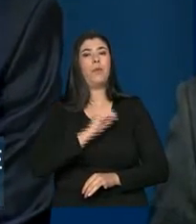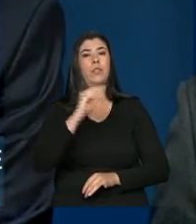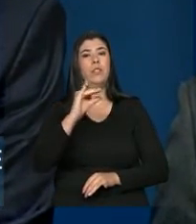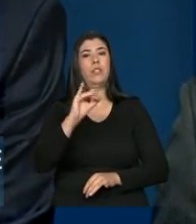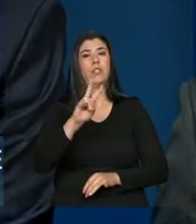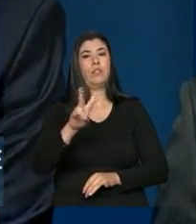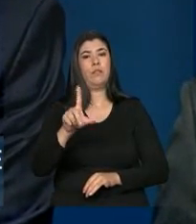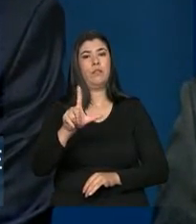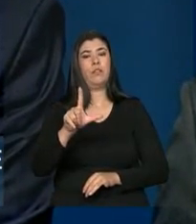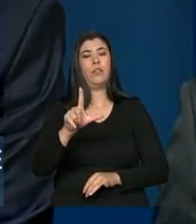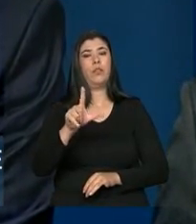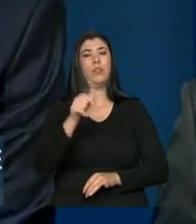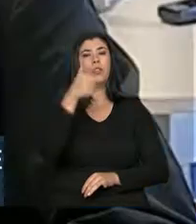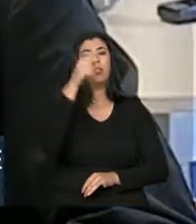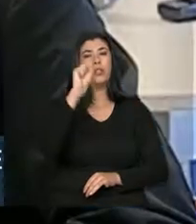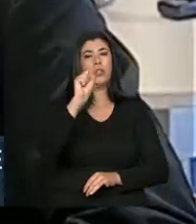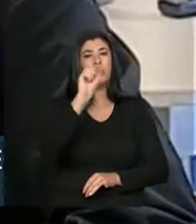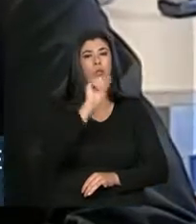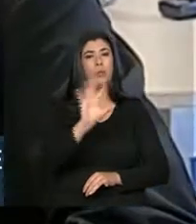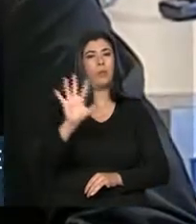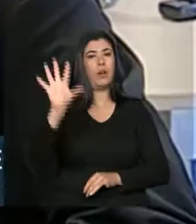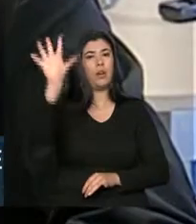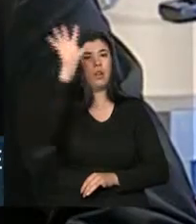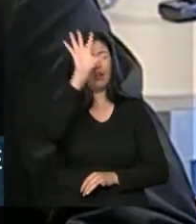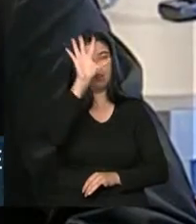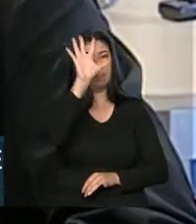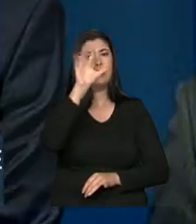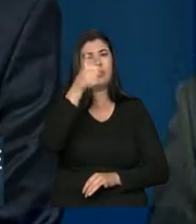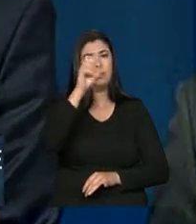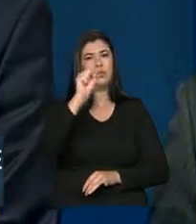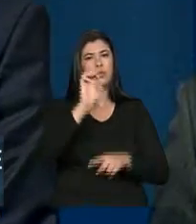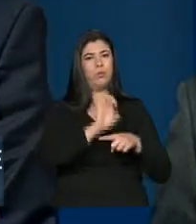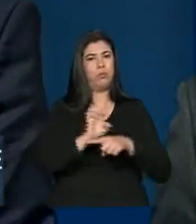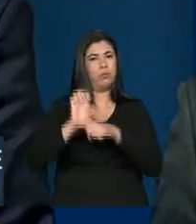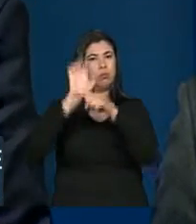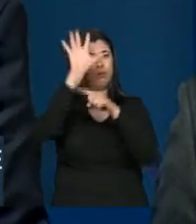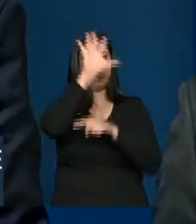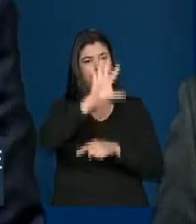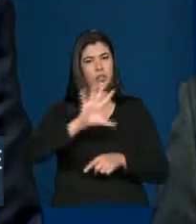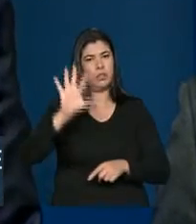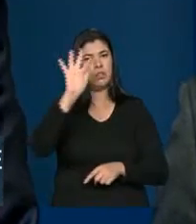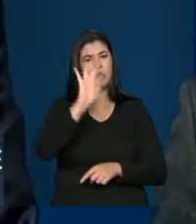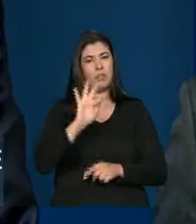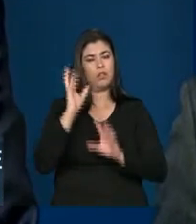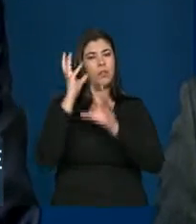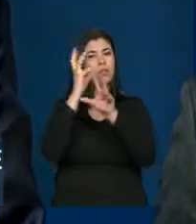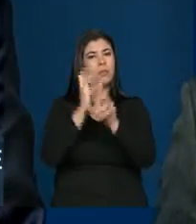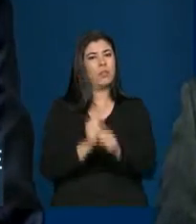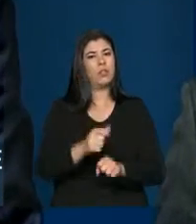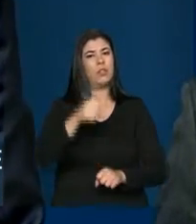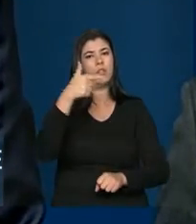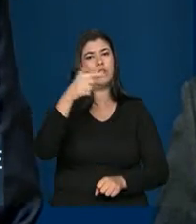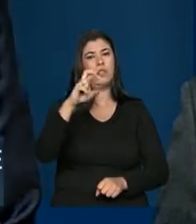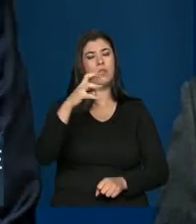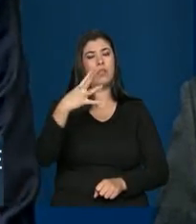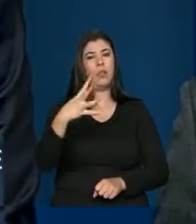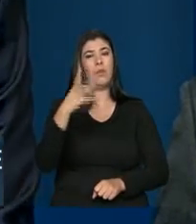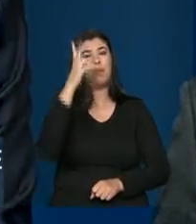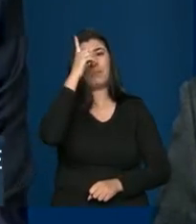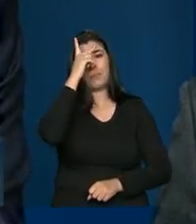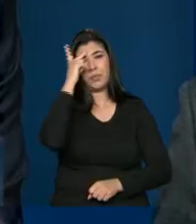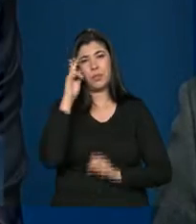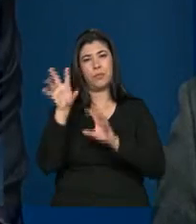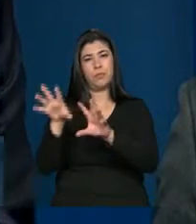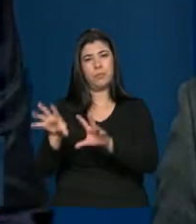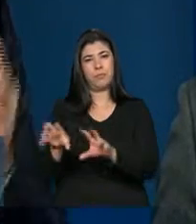da federação. Tá. Este é o número de 18 estados da federação que contabilizaram 254 vítimas. Se